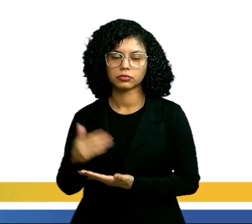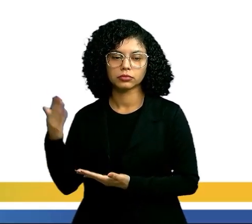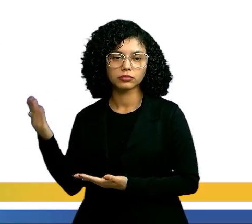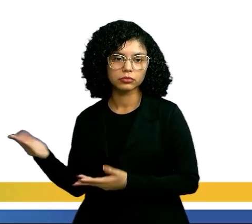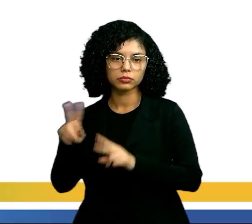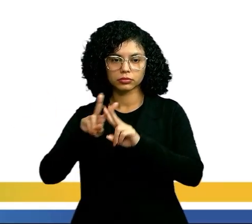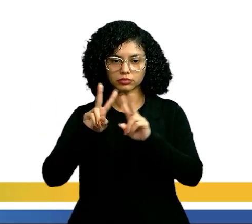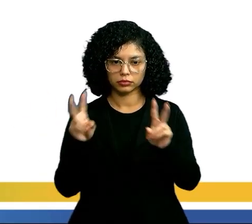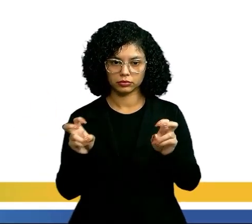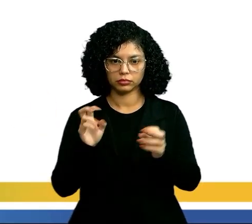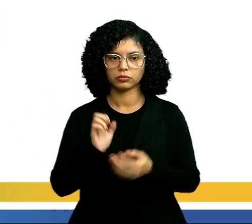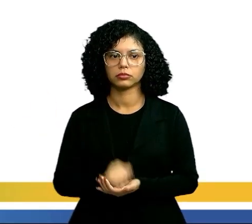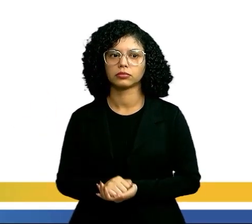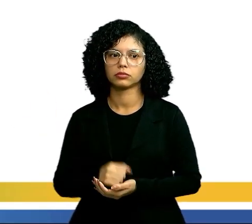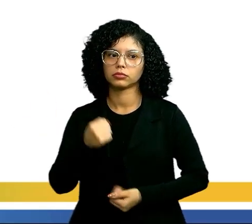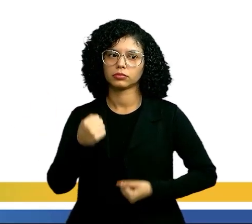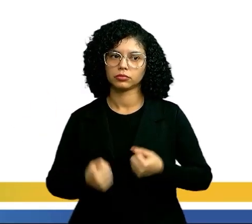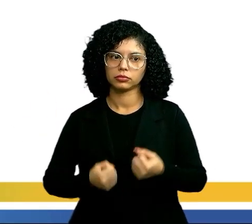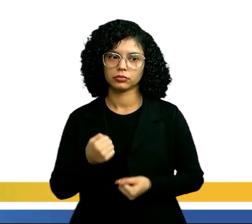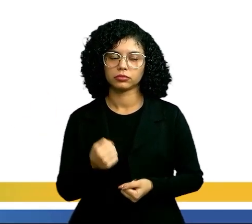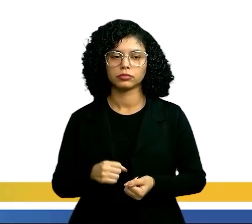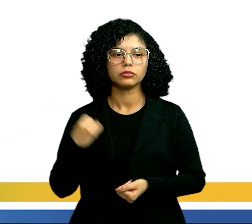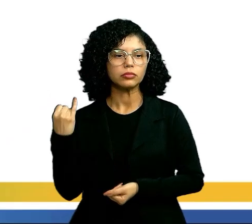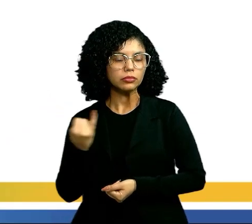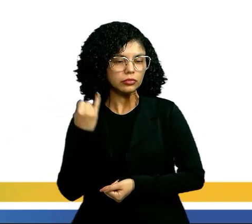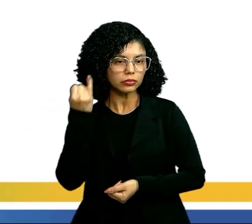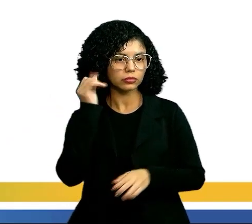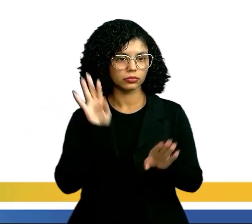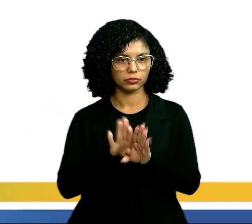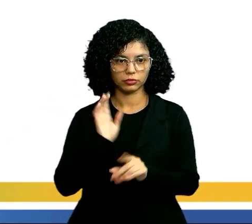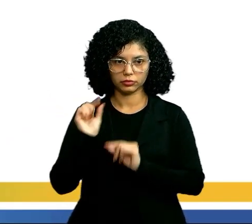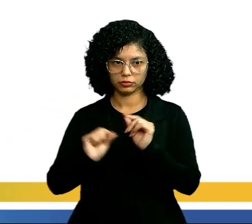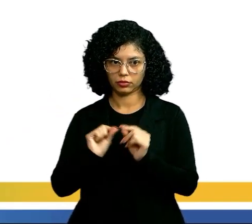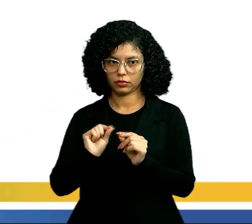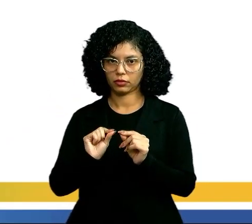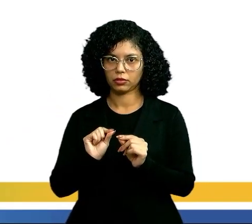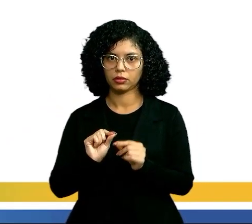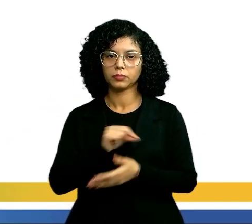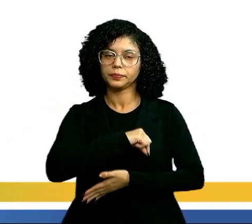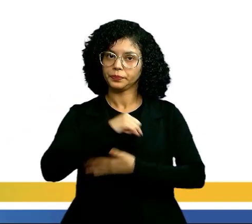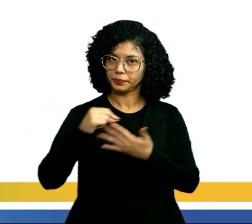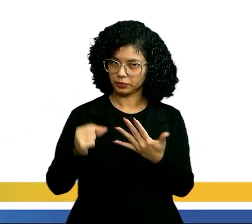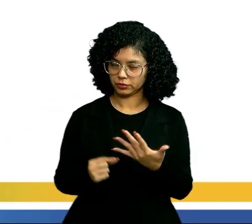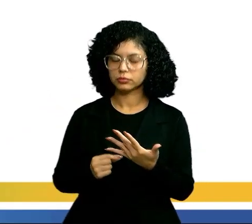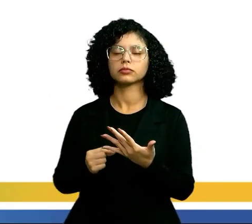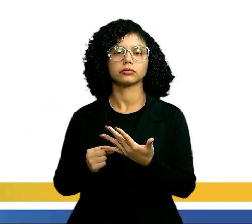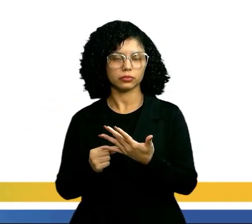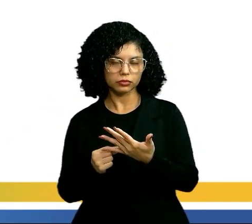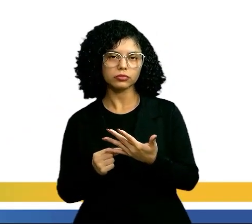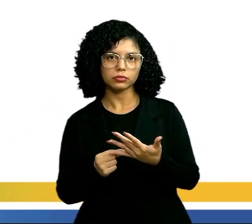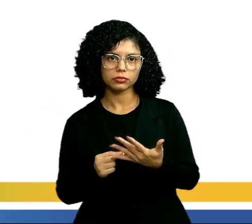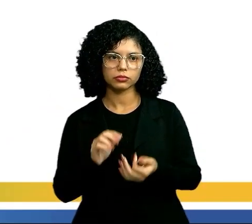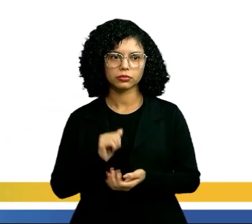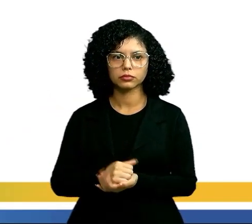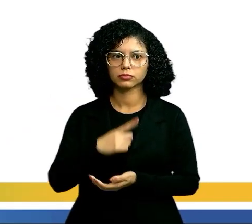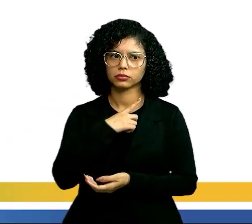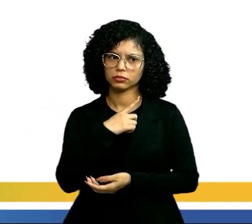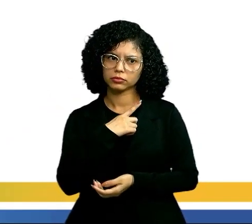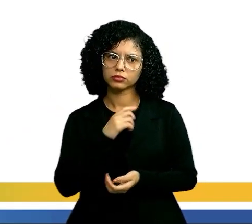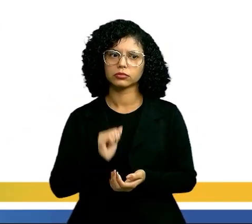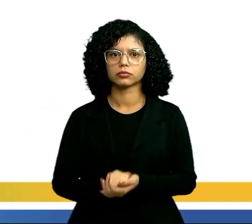Em termos de transportes, é interessante a gente falar nos principais modais, né? nas principais